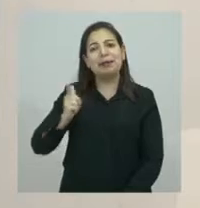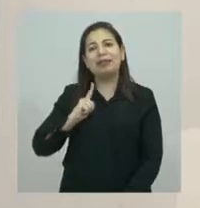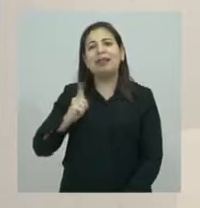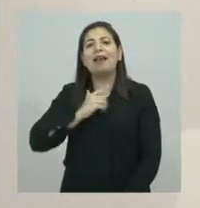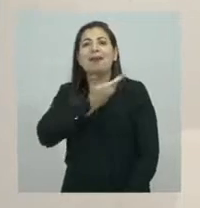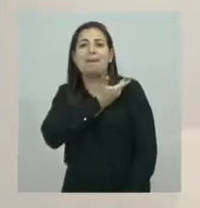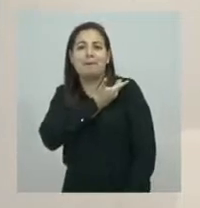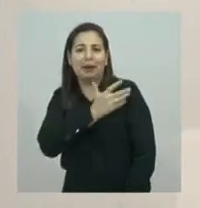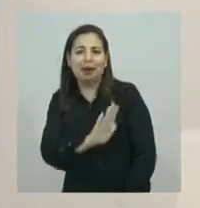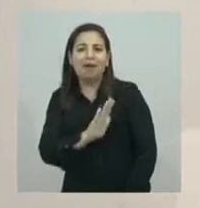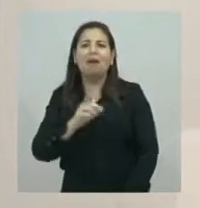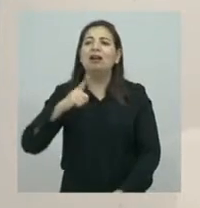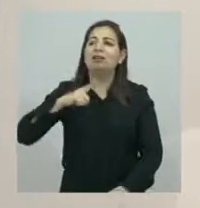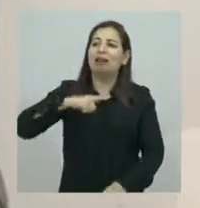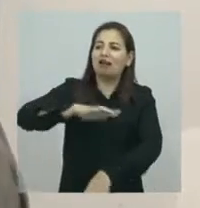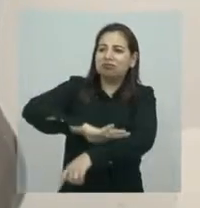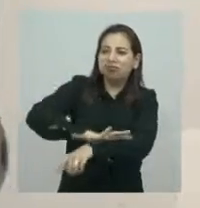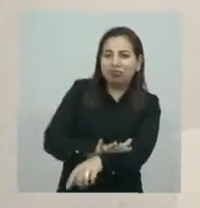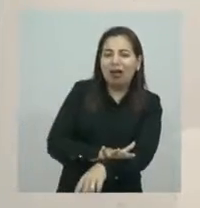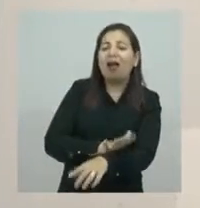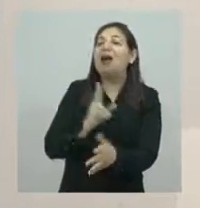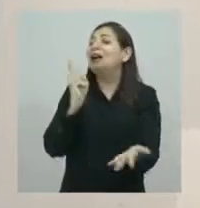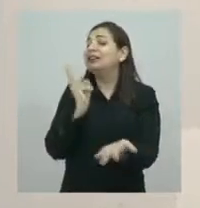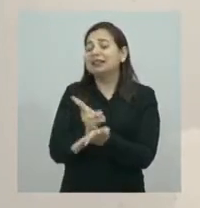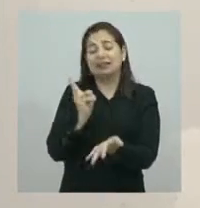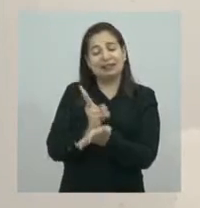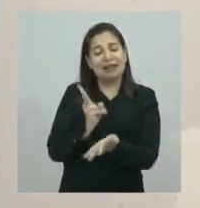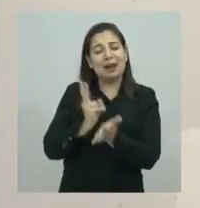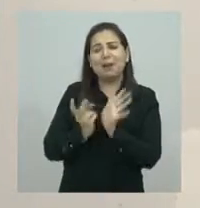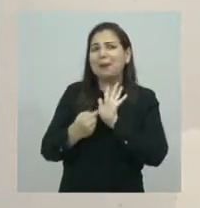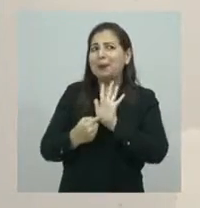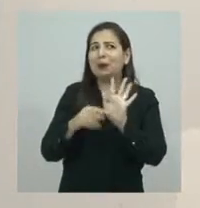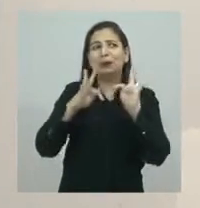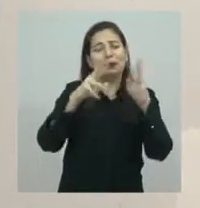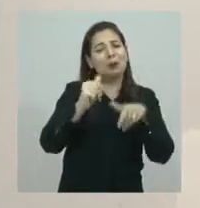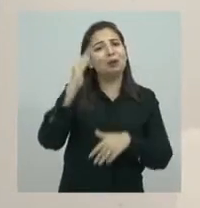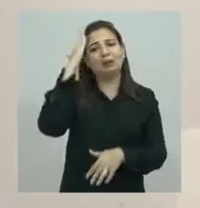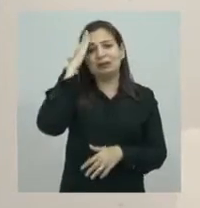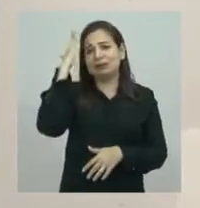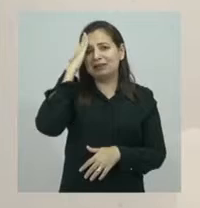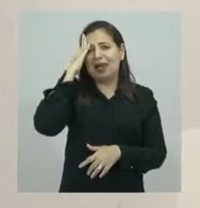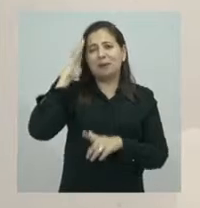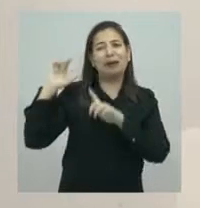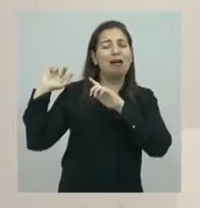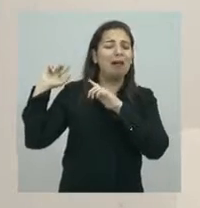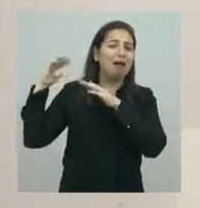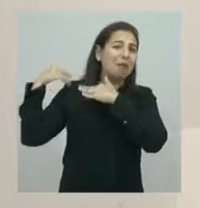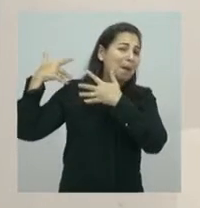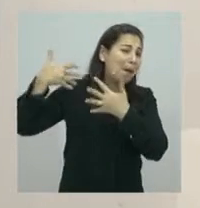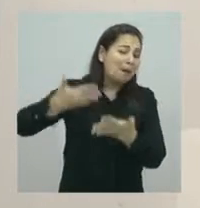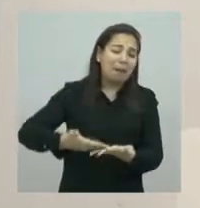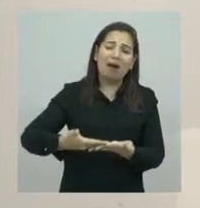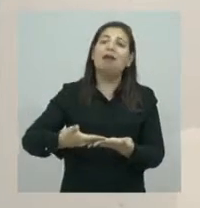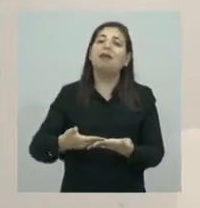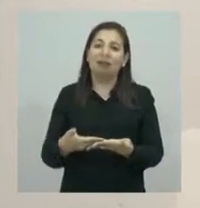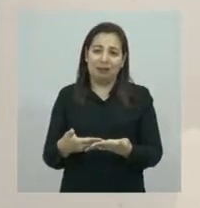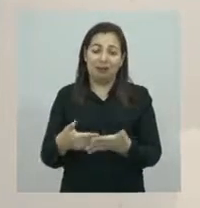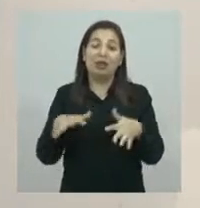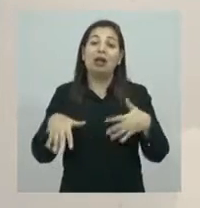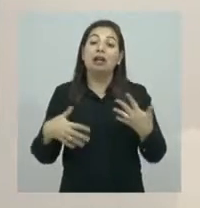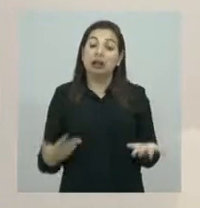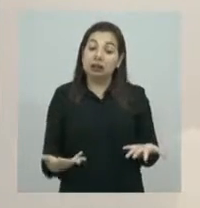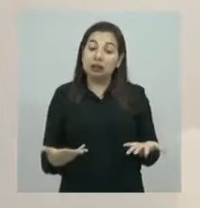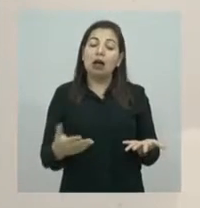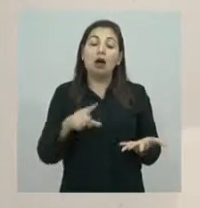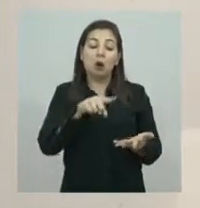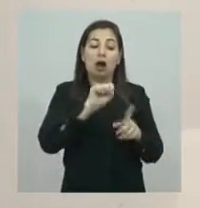anos e ele é estrutural, ele é velado. E a sociedade, a partir da